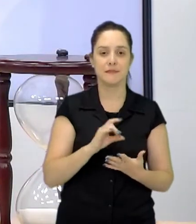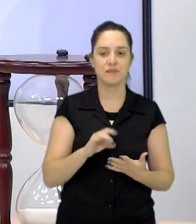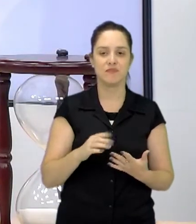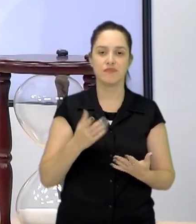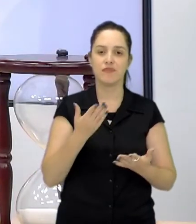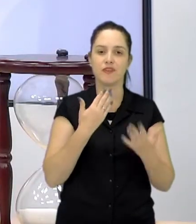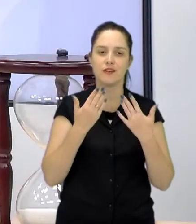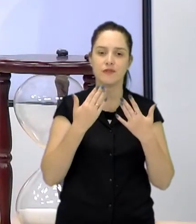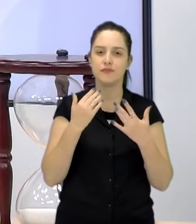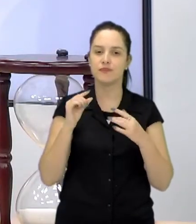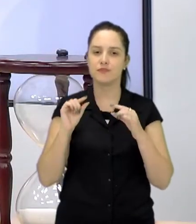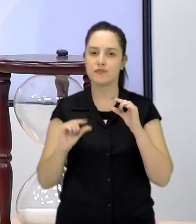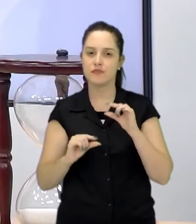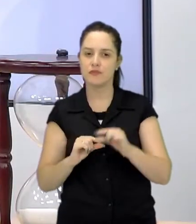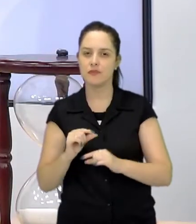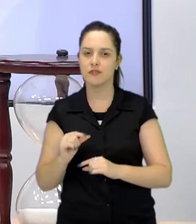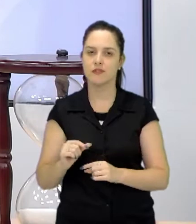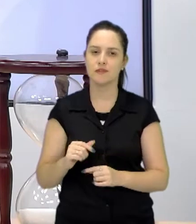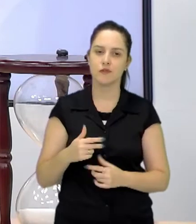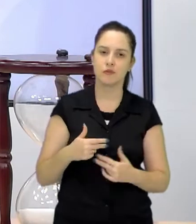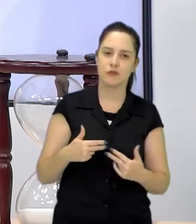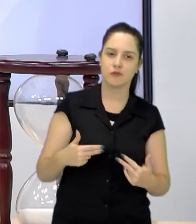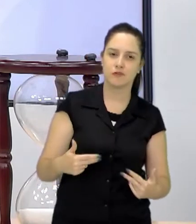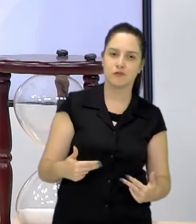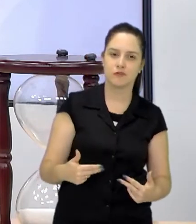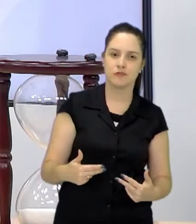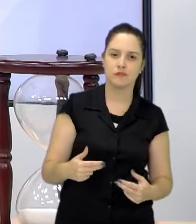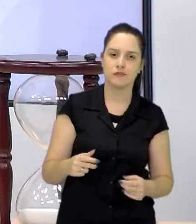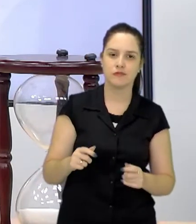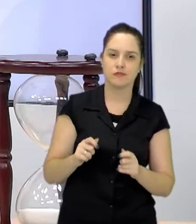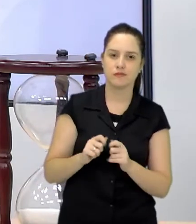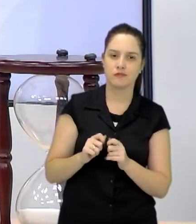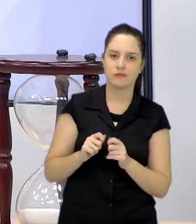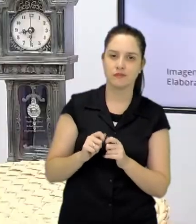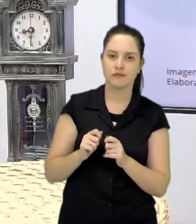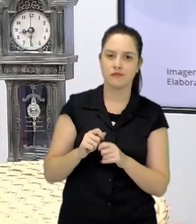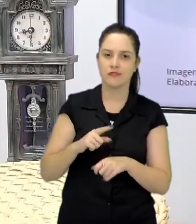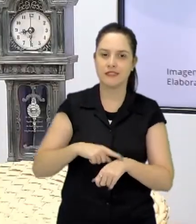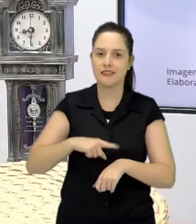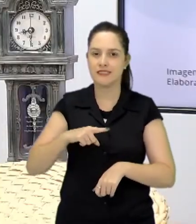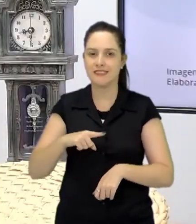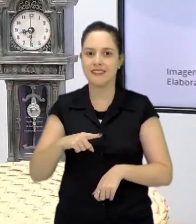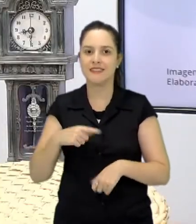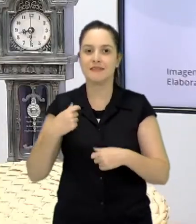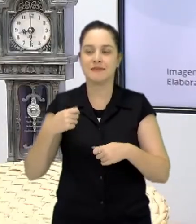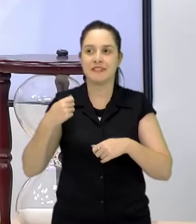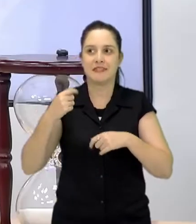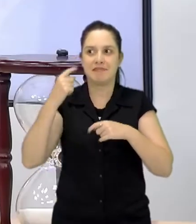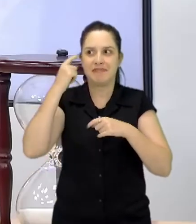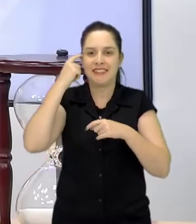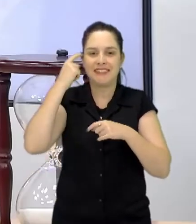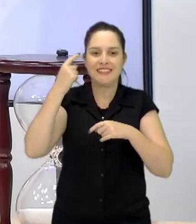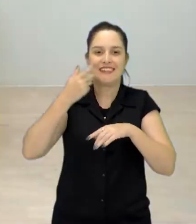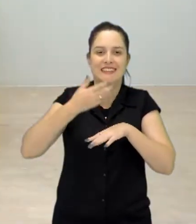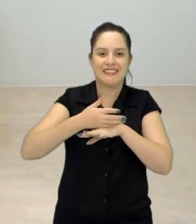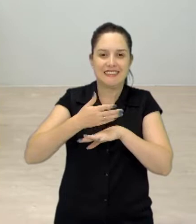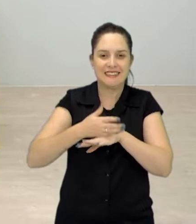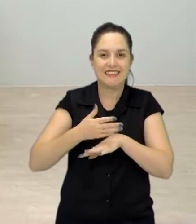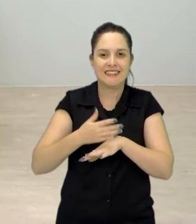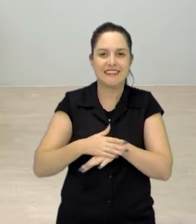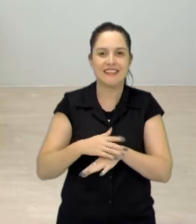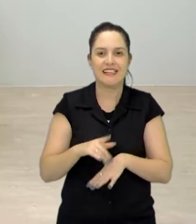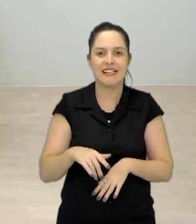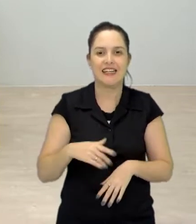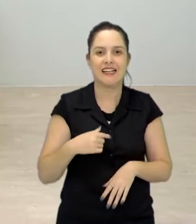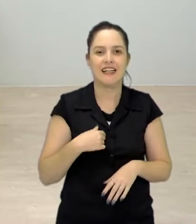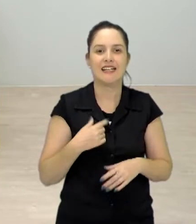entrevistado um pouquinho mais nervoso, né? Eu vou fazer ali na hora. Para não dar tempo nem para pensar. Isso. Por exemplo, um político.